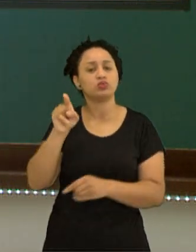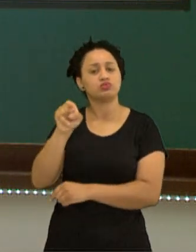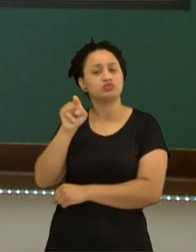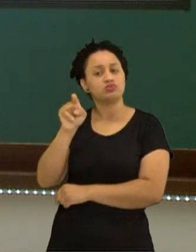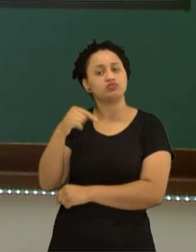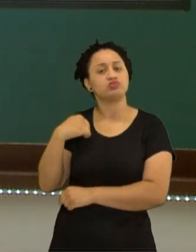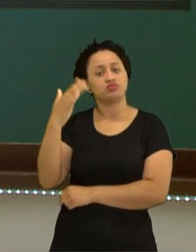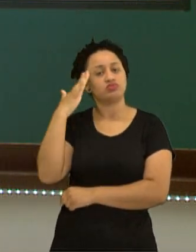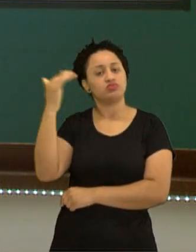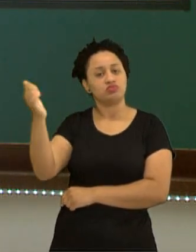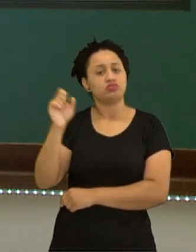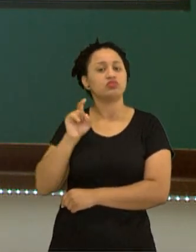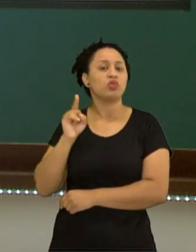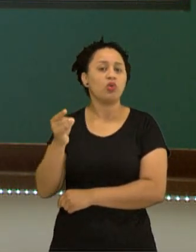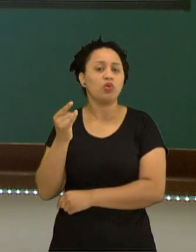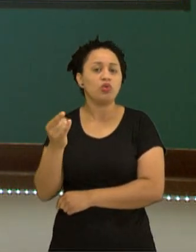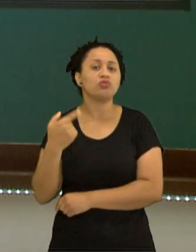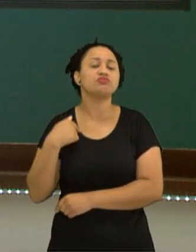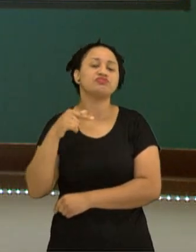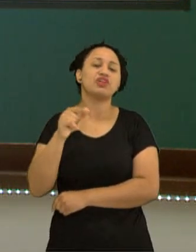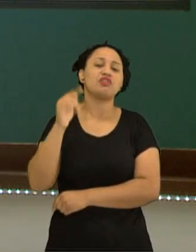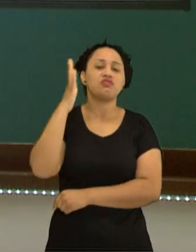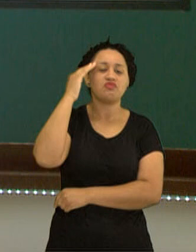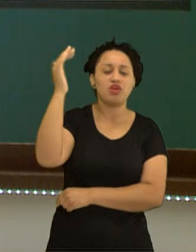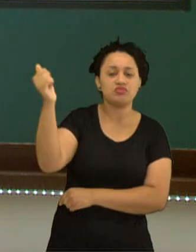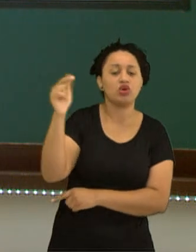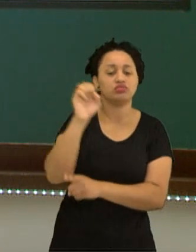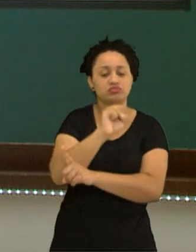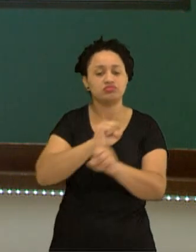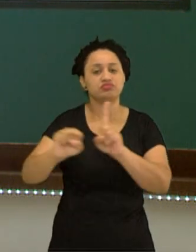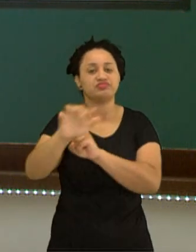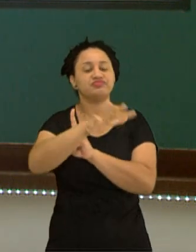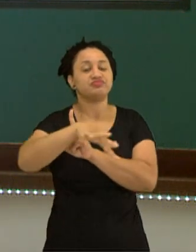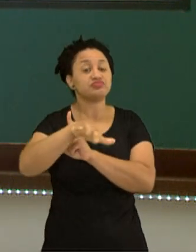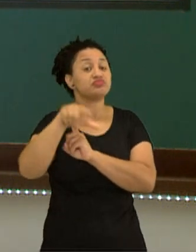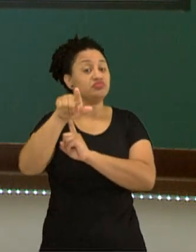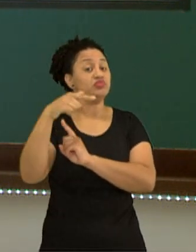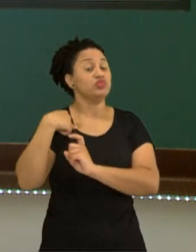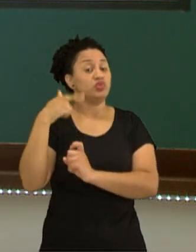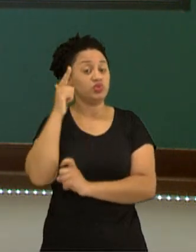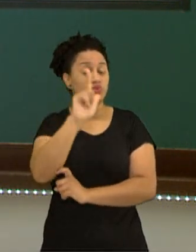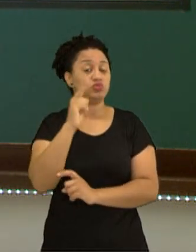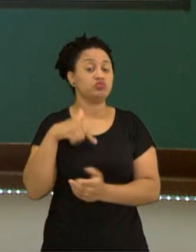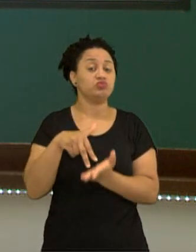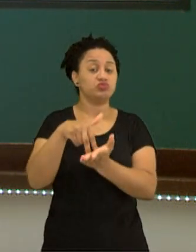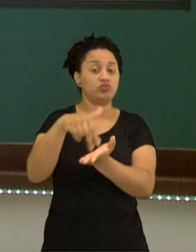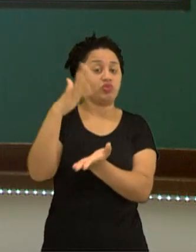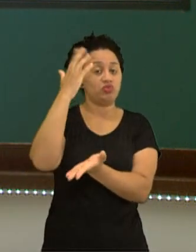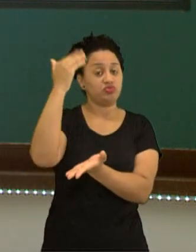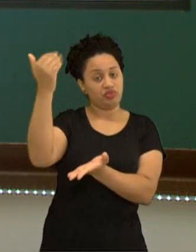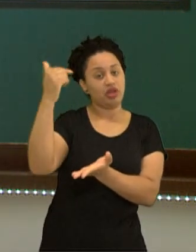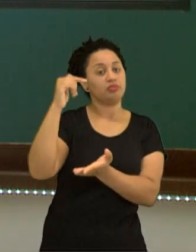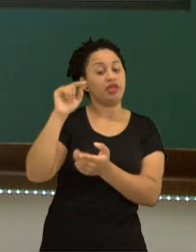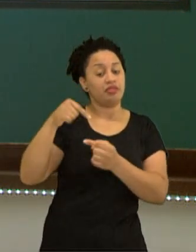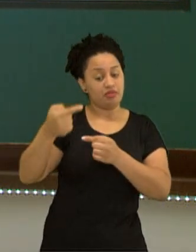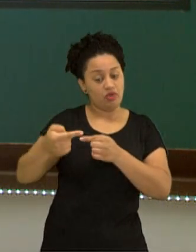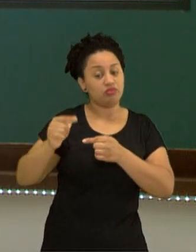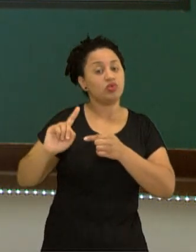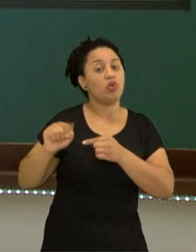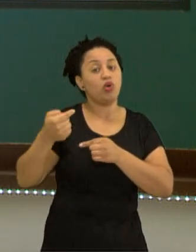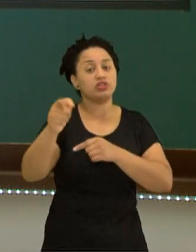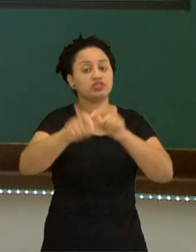rock na sociedade. Ele foi um dos que mais fizeram sucesso. A partir daí, outros vieram depois dele.